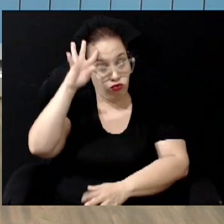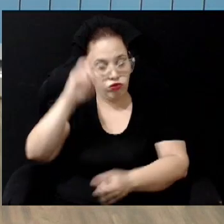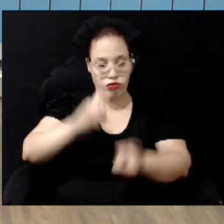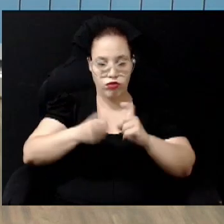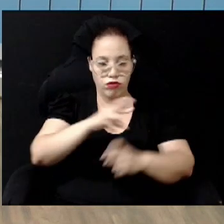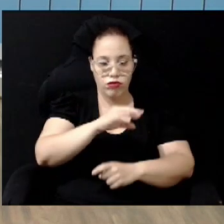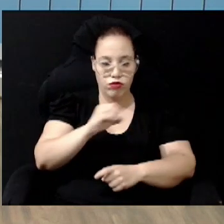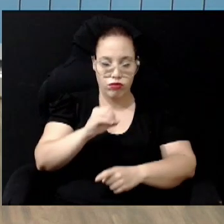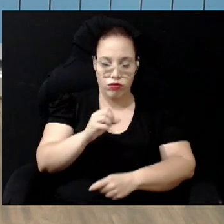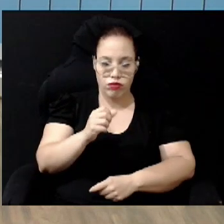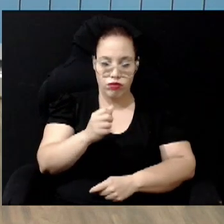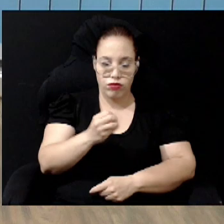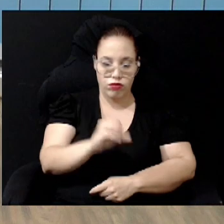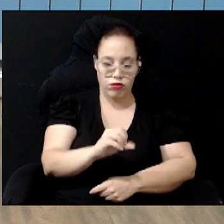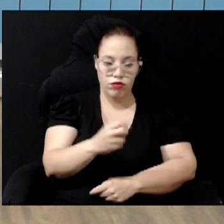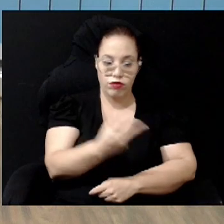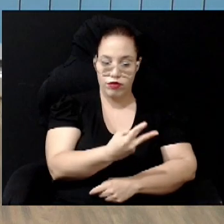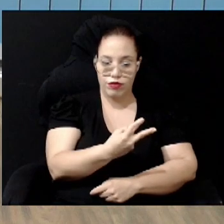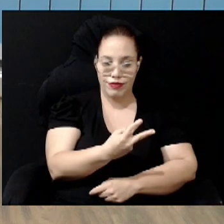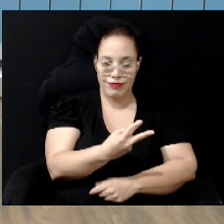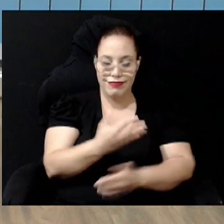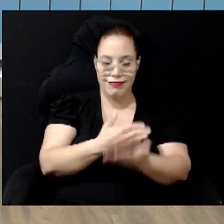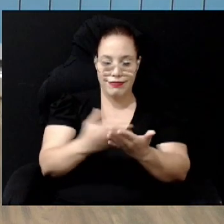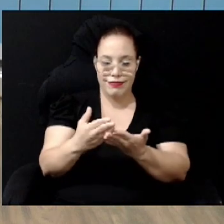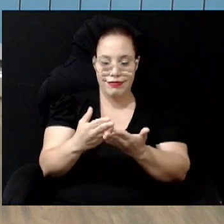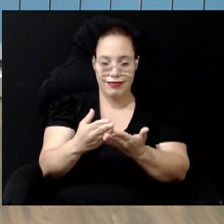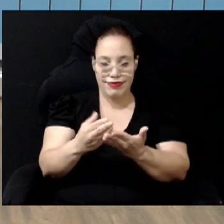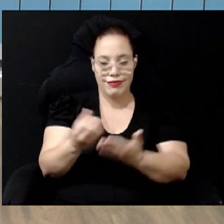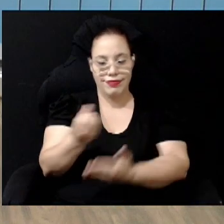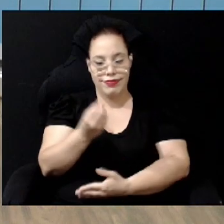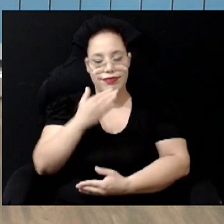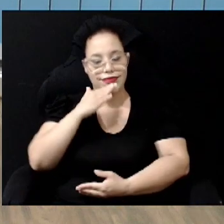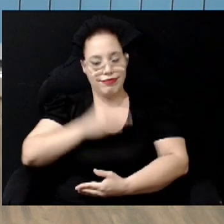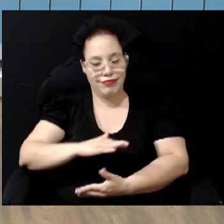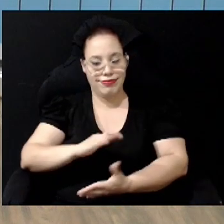número 62, a partir das 6 horas da tarde. Eu